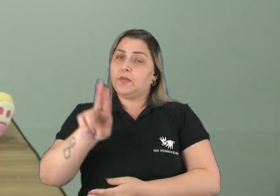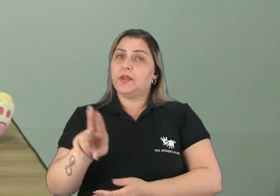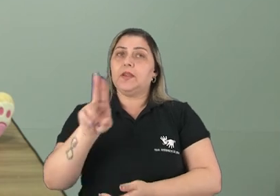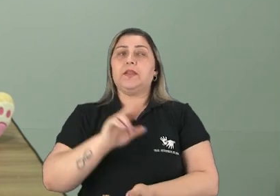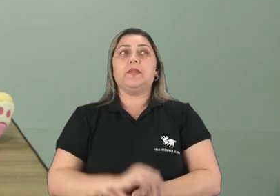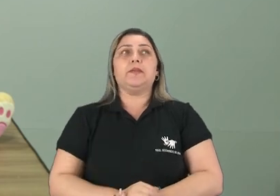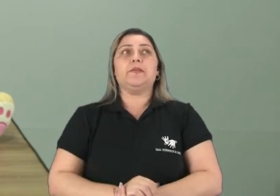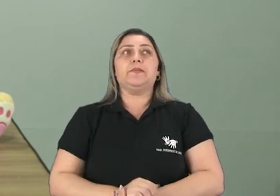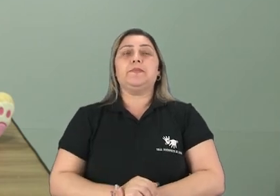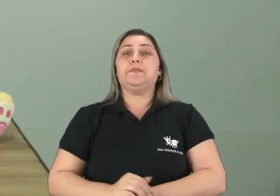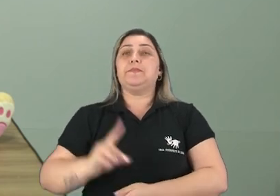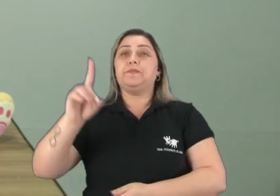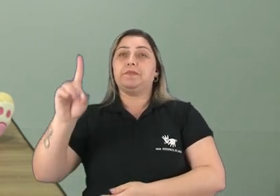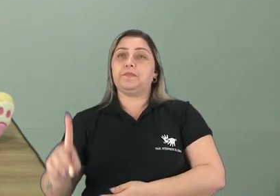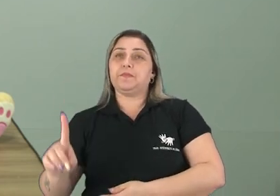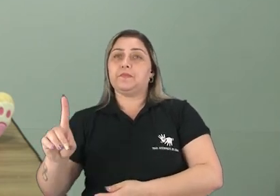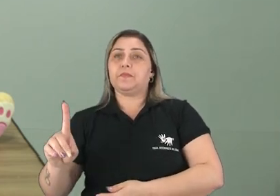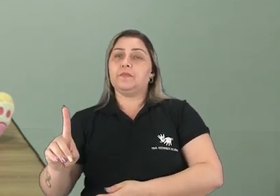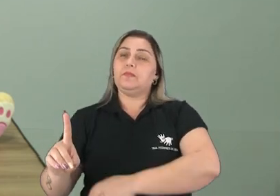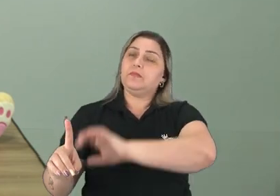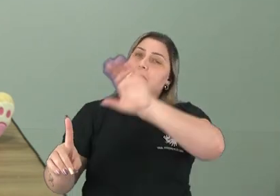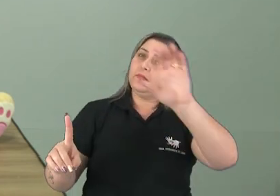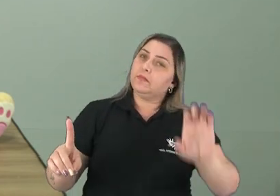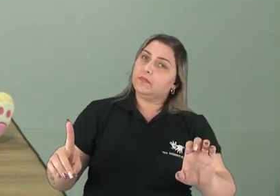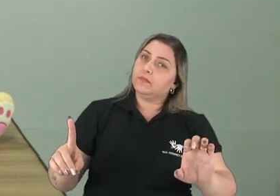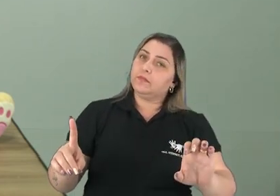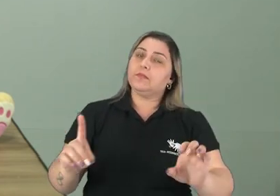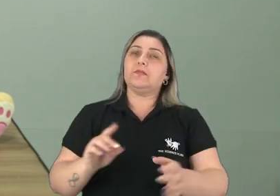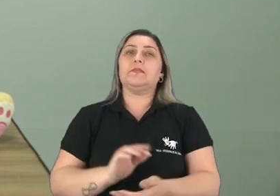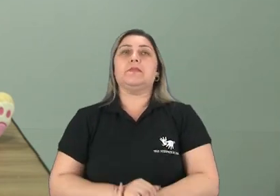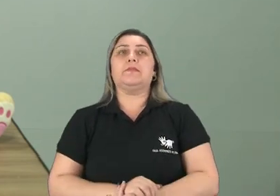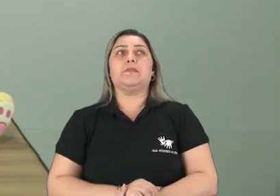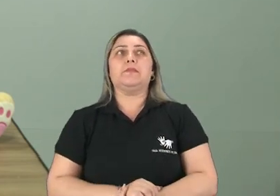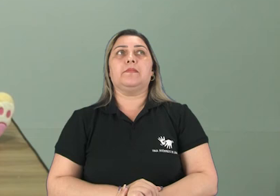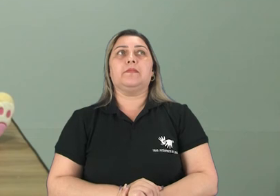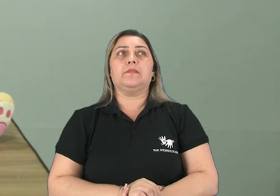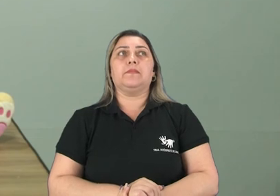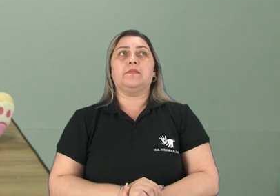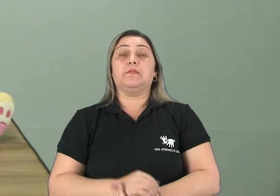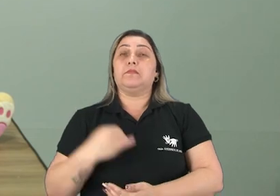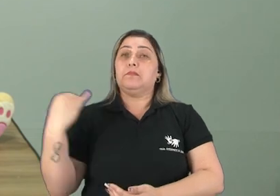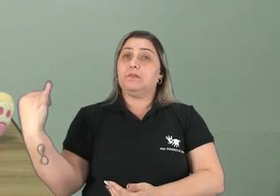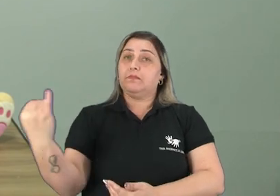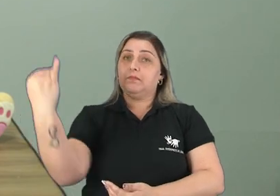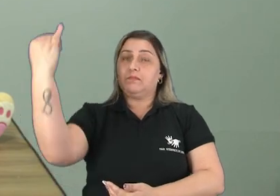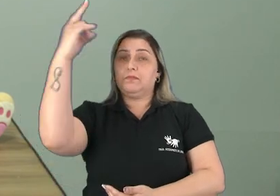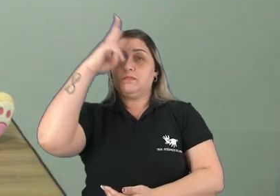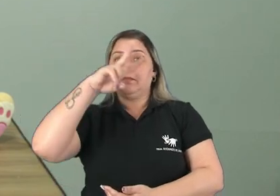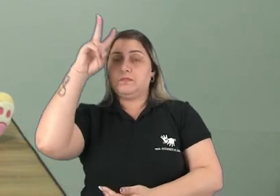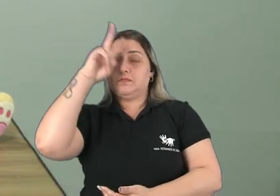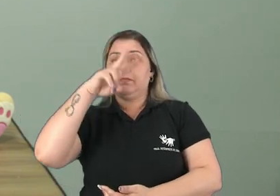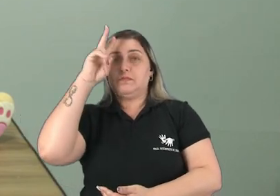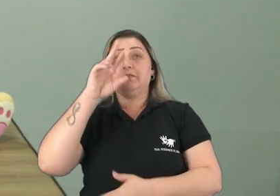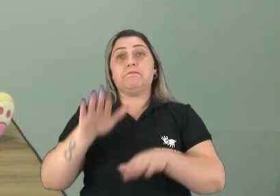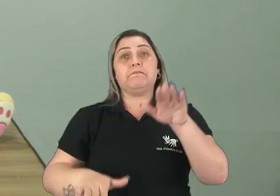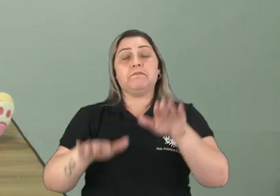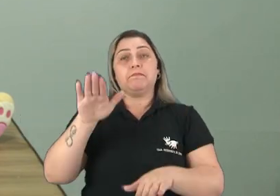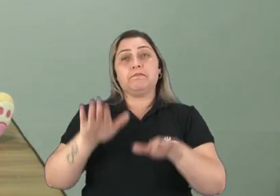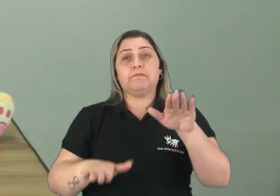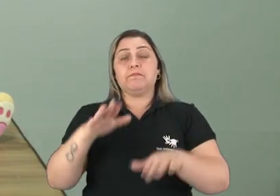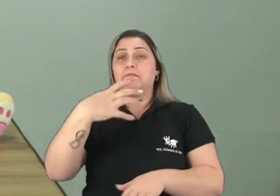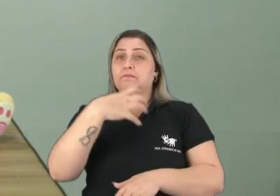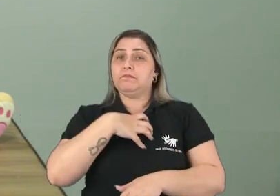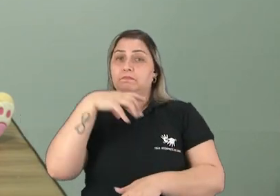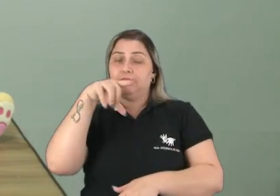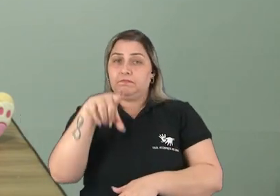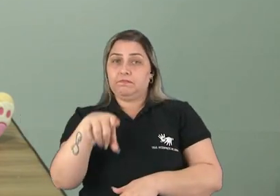utilizando direita e esquerda. É importante lembrar que, dependendo da forma